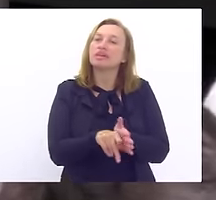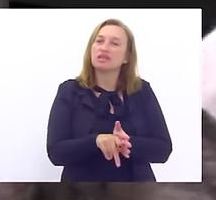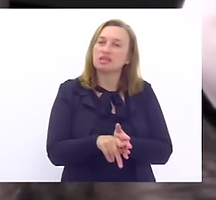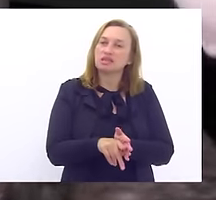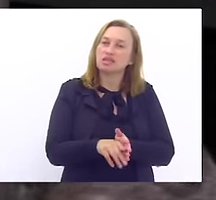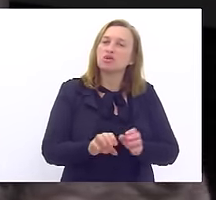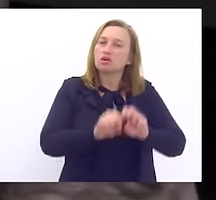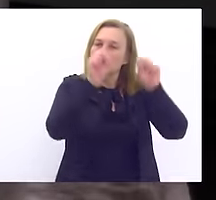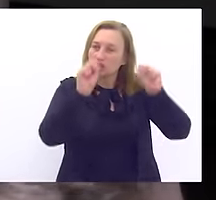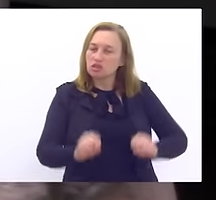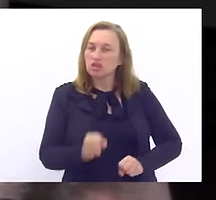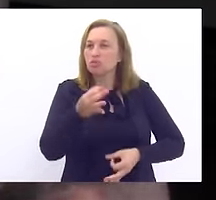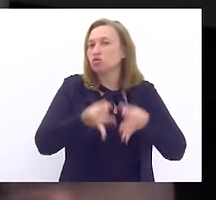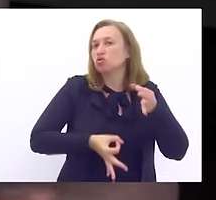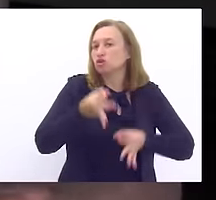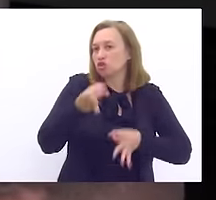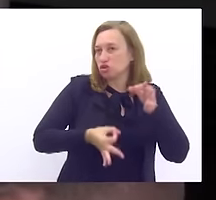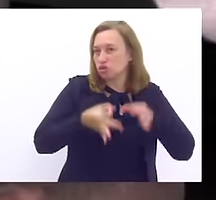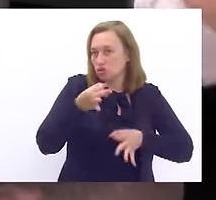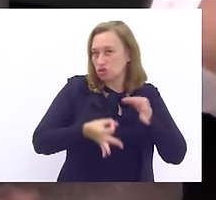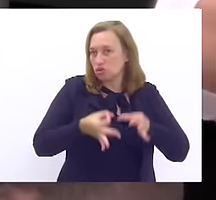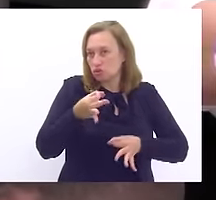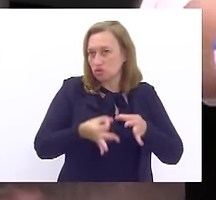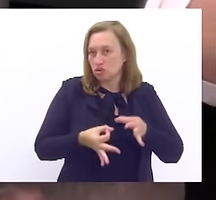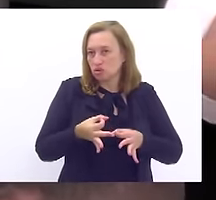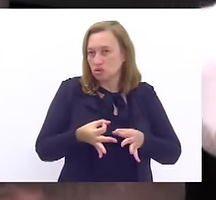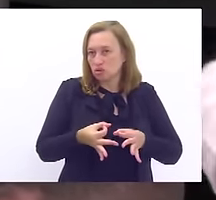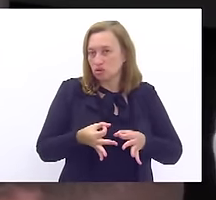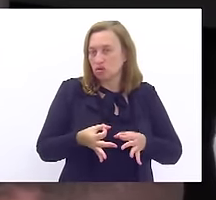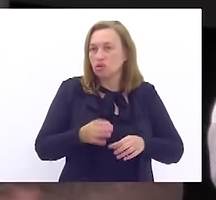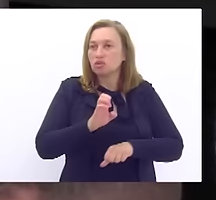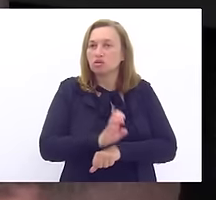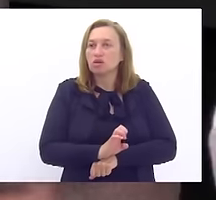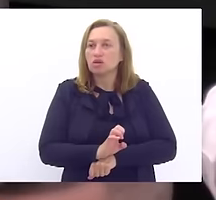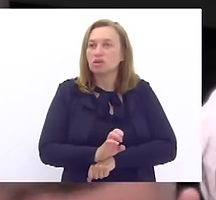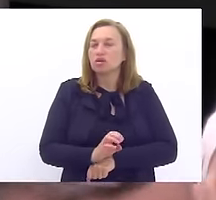do sistema jurídico do sistema jurídicos